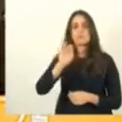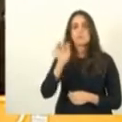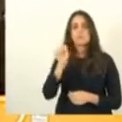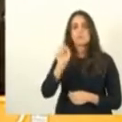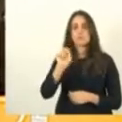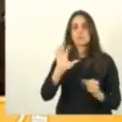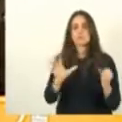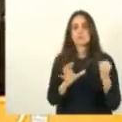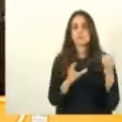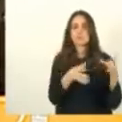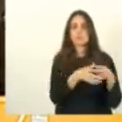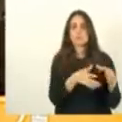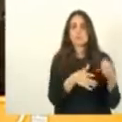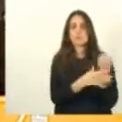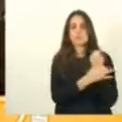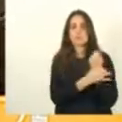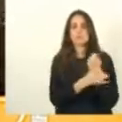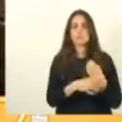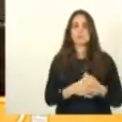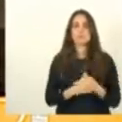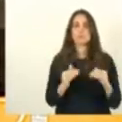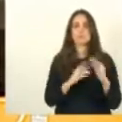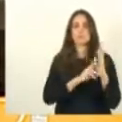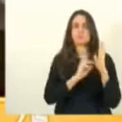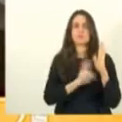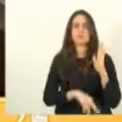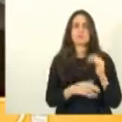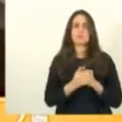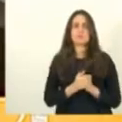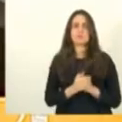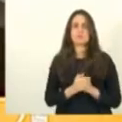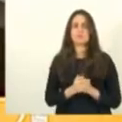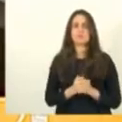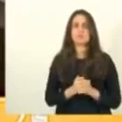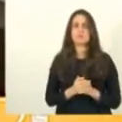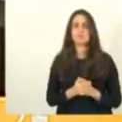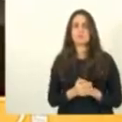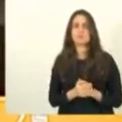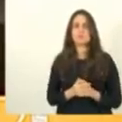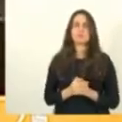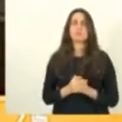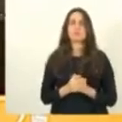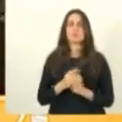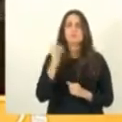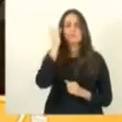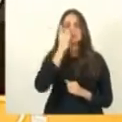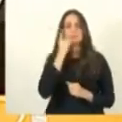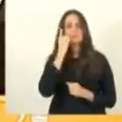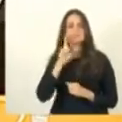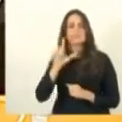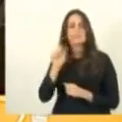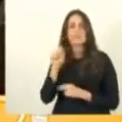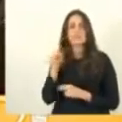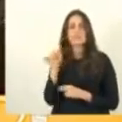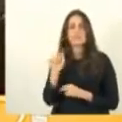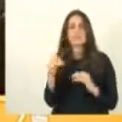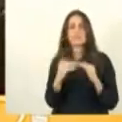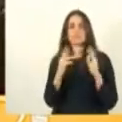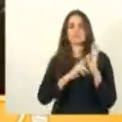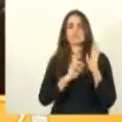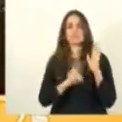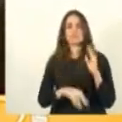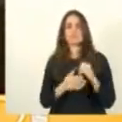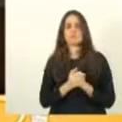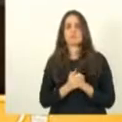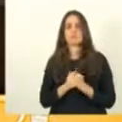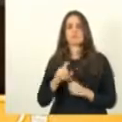Comissão de Segurança. Com o relator, deputado Marcelo Santos presidente, deputado Bruno Lamas. Com o relator.